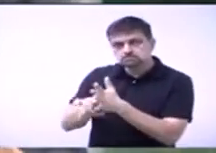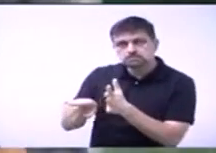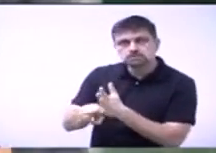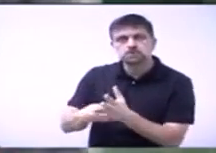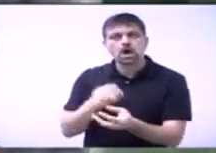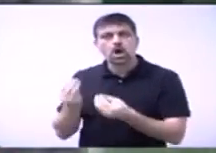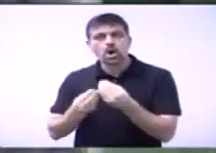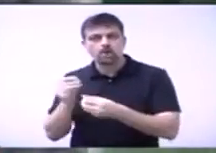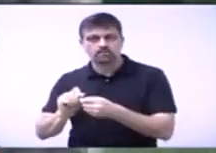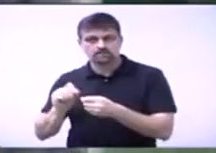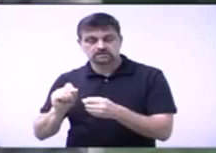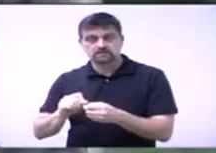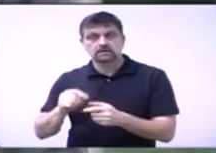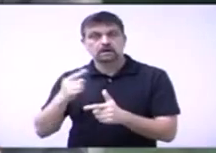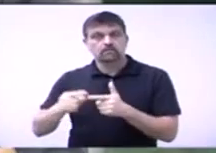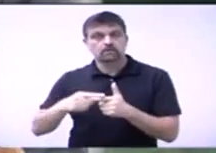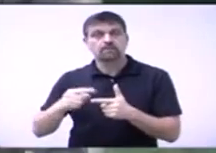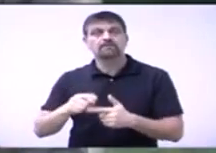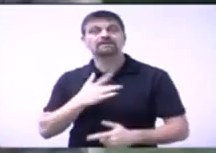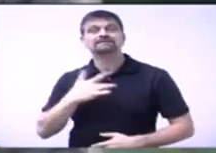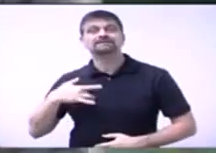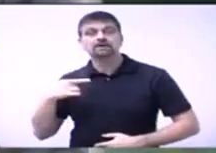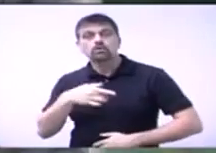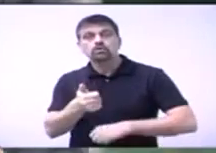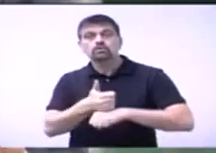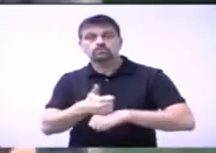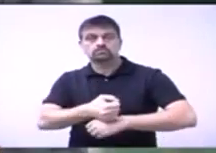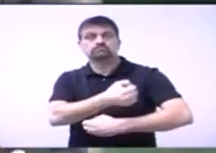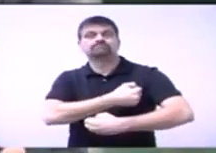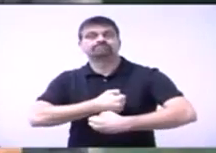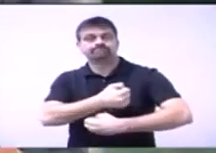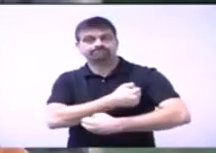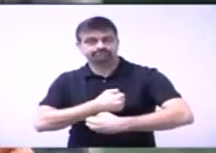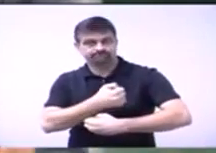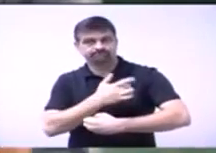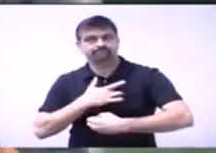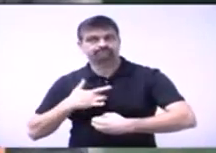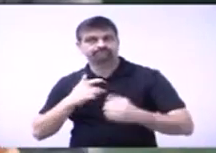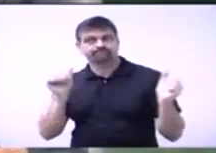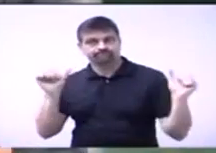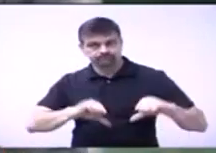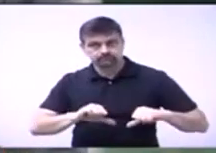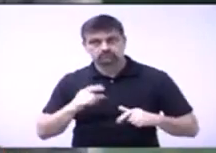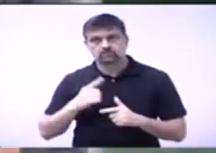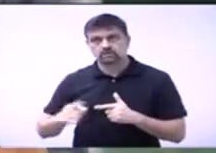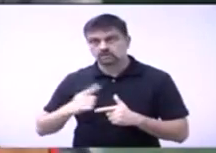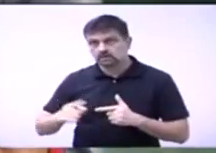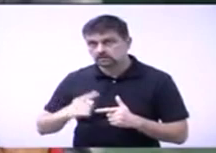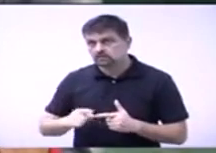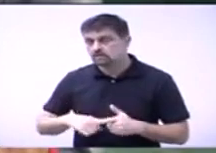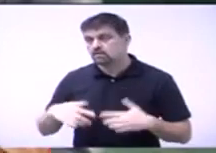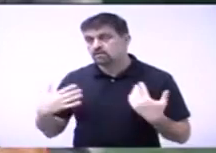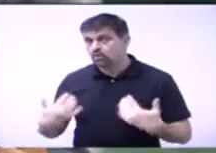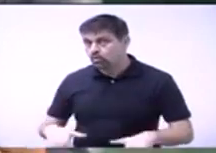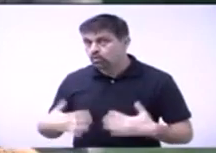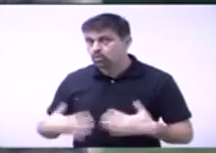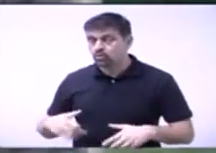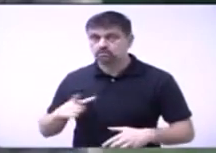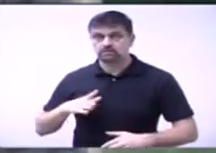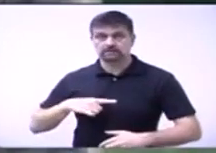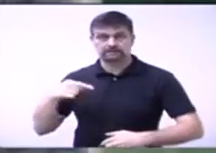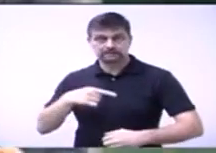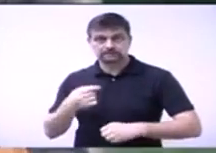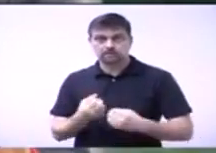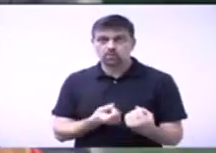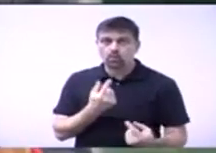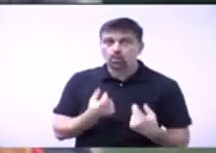de saúde dos cozinheiros. E esse problema tem se agravado a cada dia. Alguns